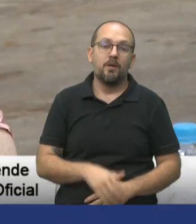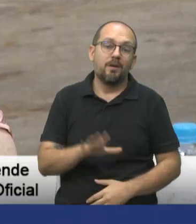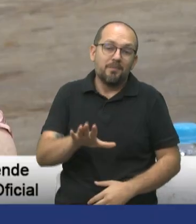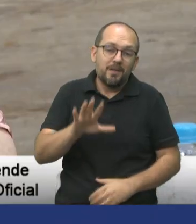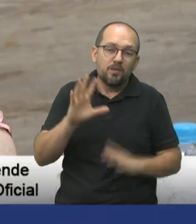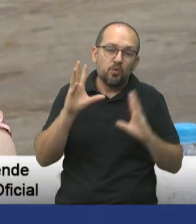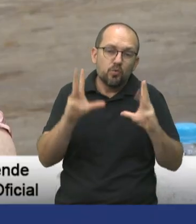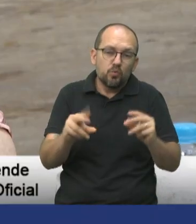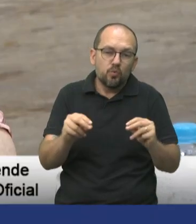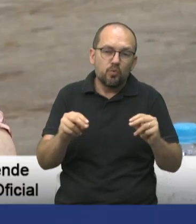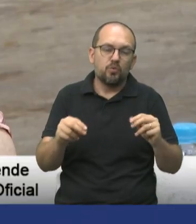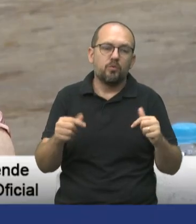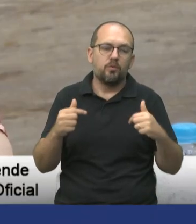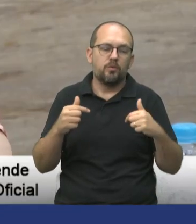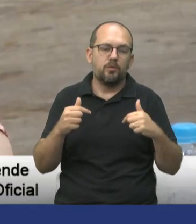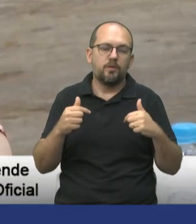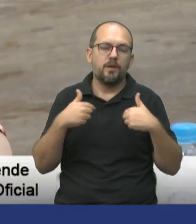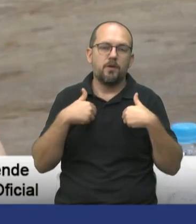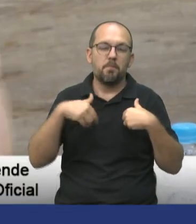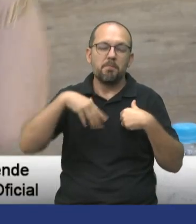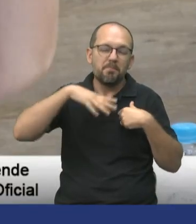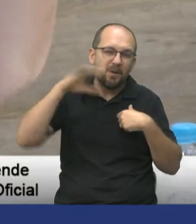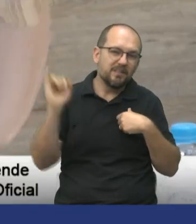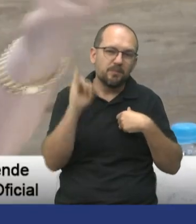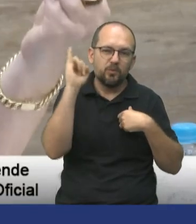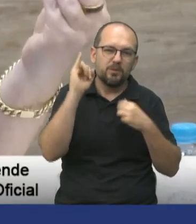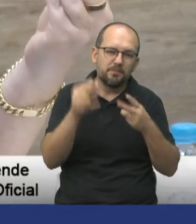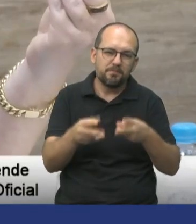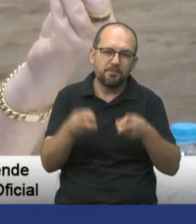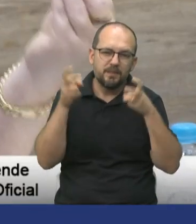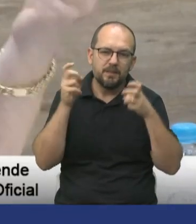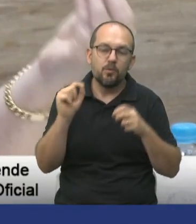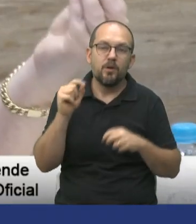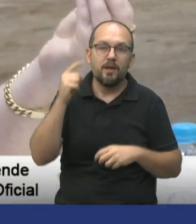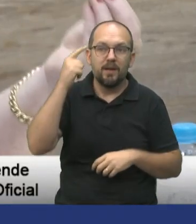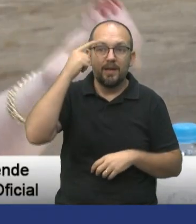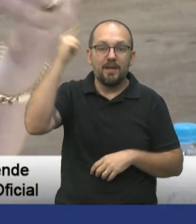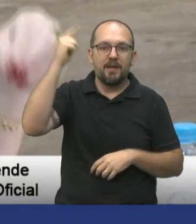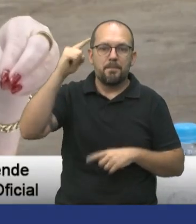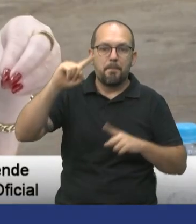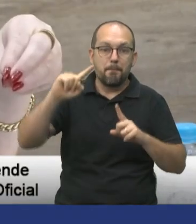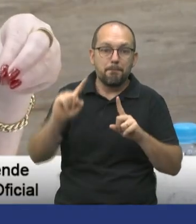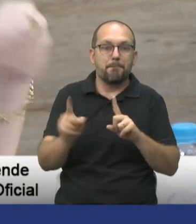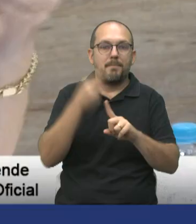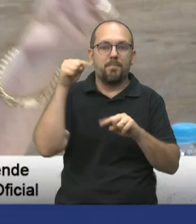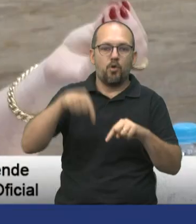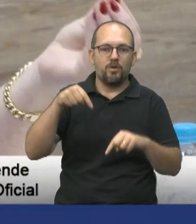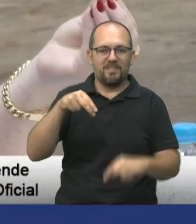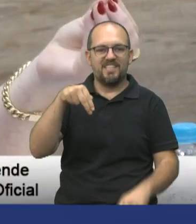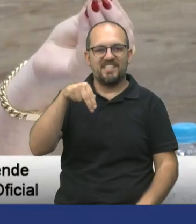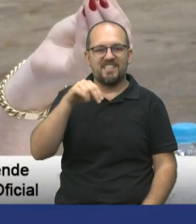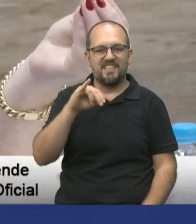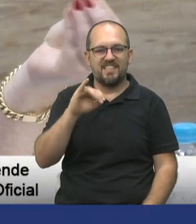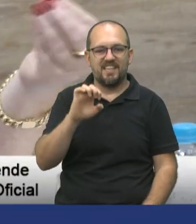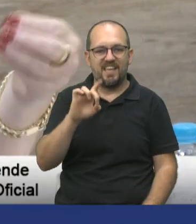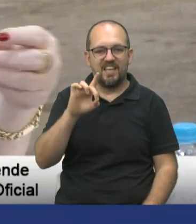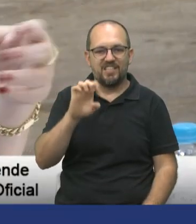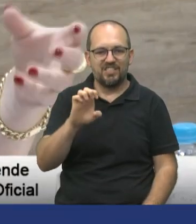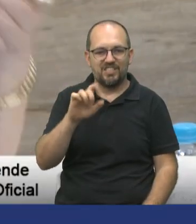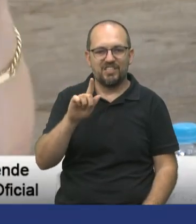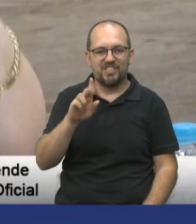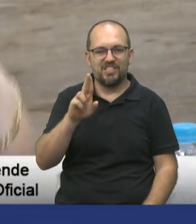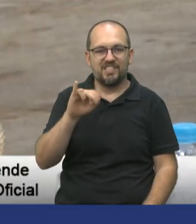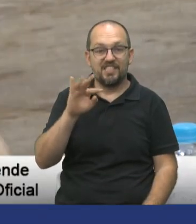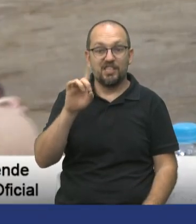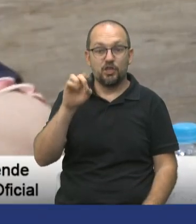importante, e essa era a ideia primeira de trazer a Niede Guidon ainda em vida, né? Se